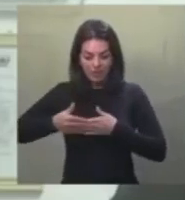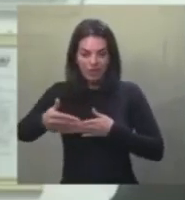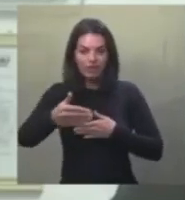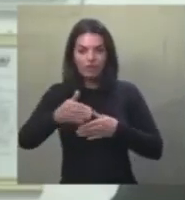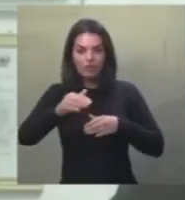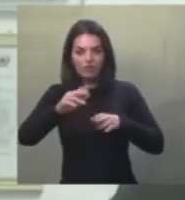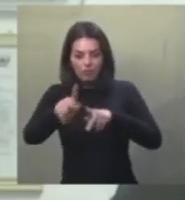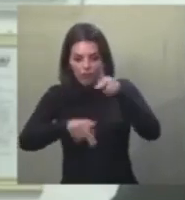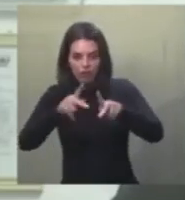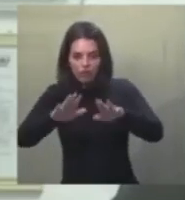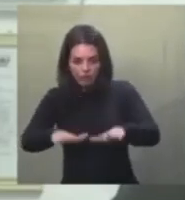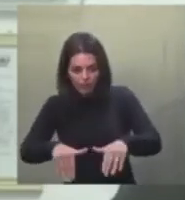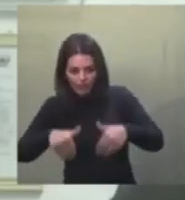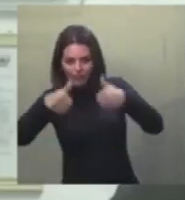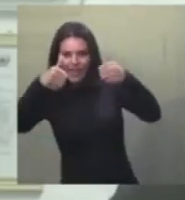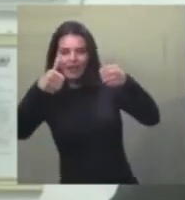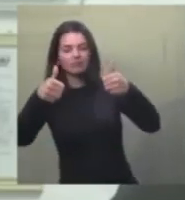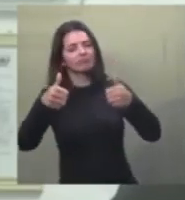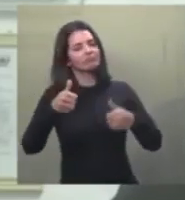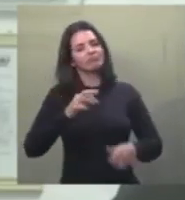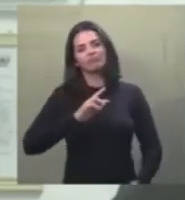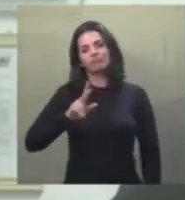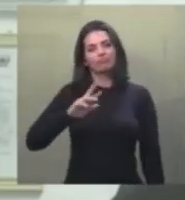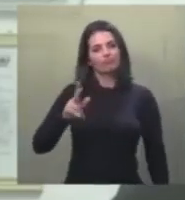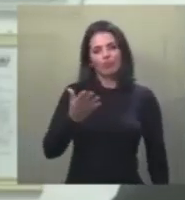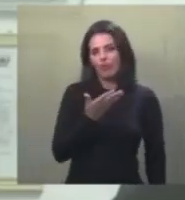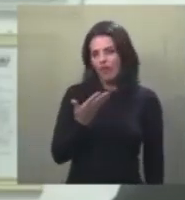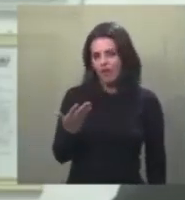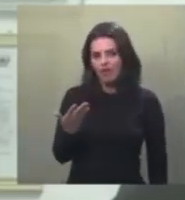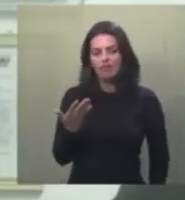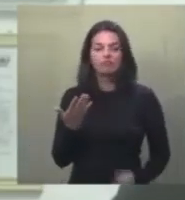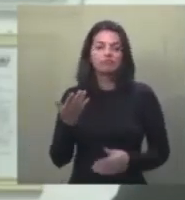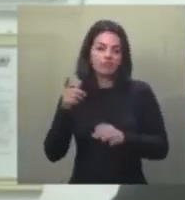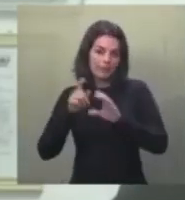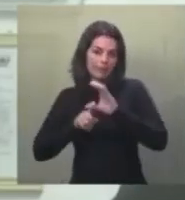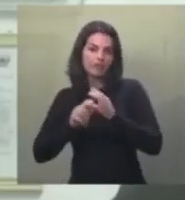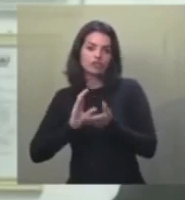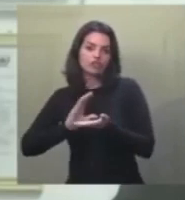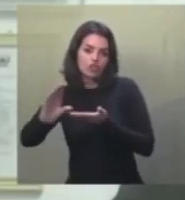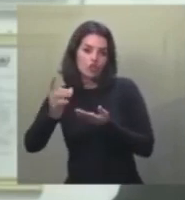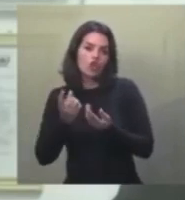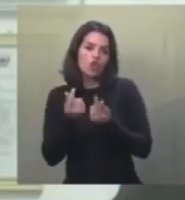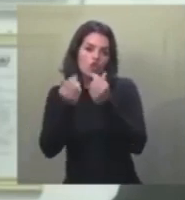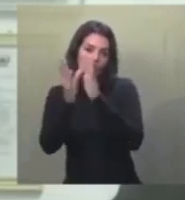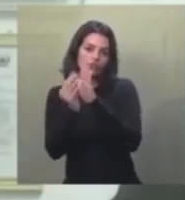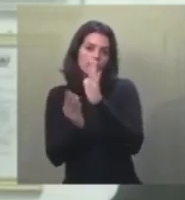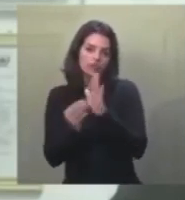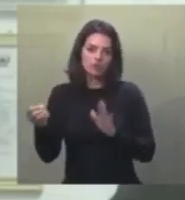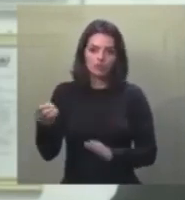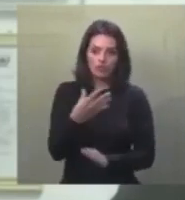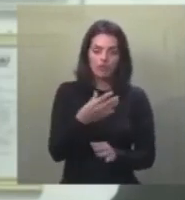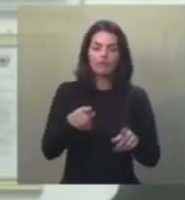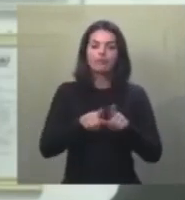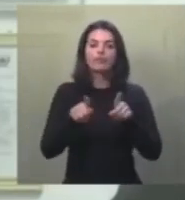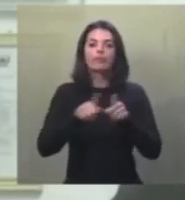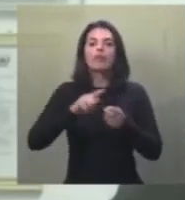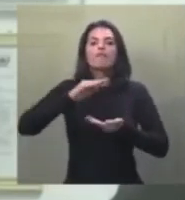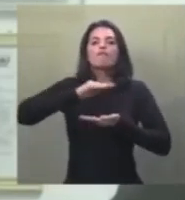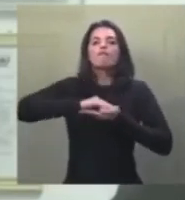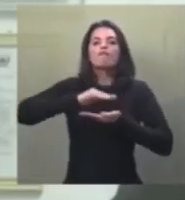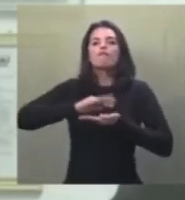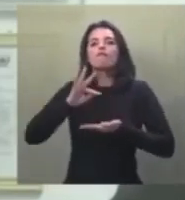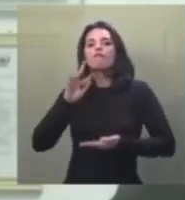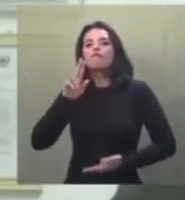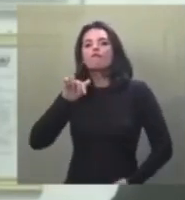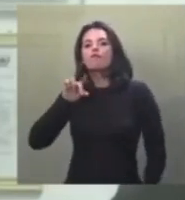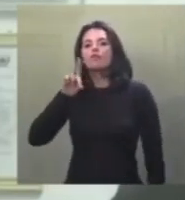de um novo orçamento. Queria dizer também aos companheiros, em relação ao fundo eleitoral, que consegue uma